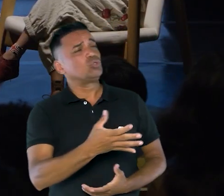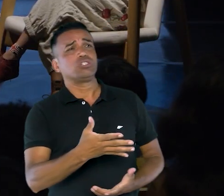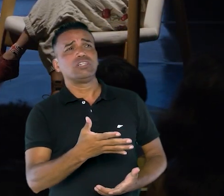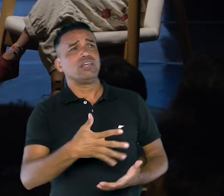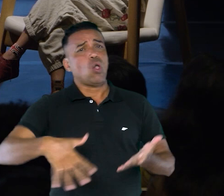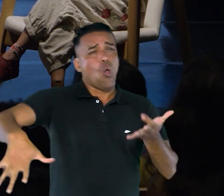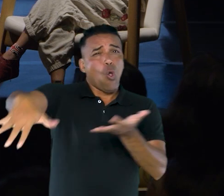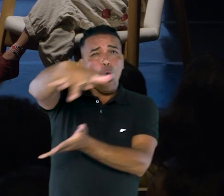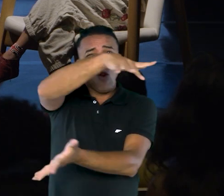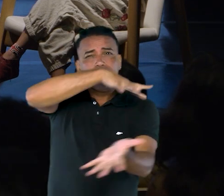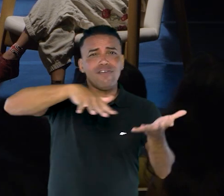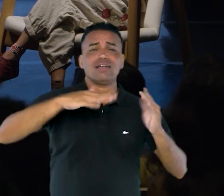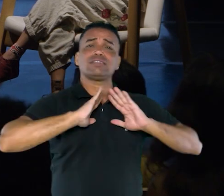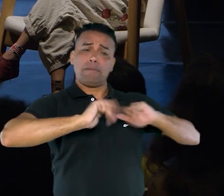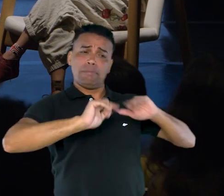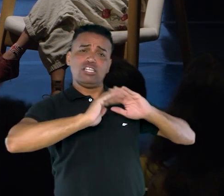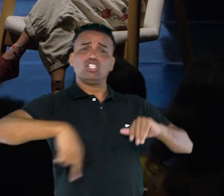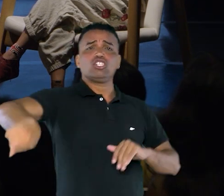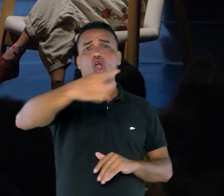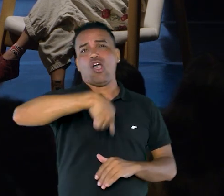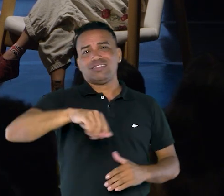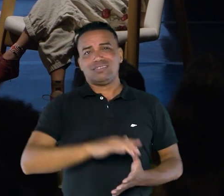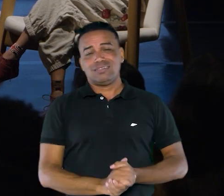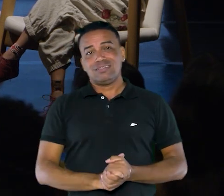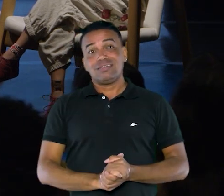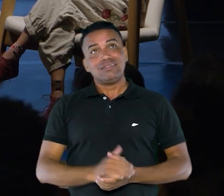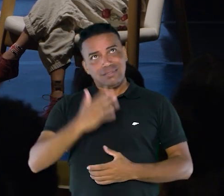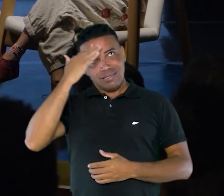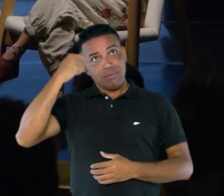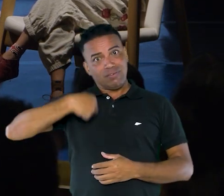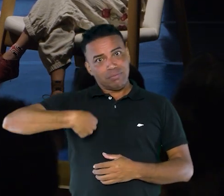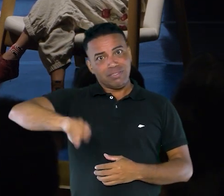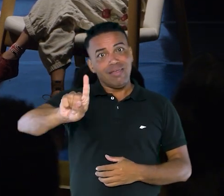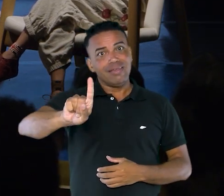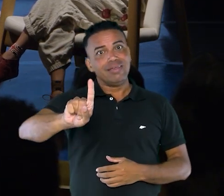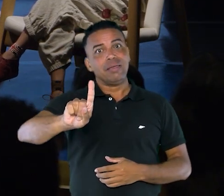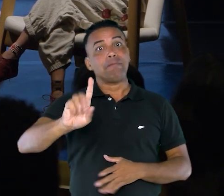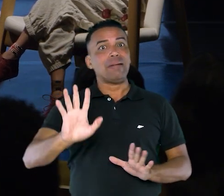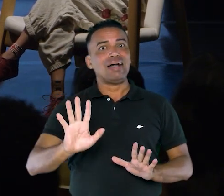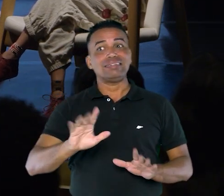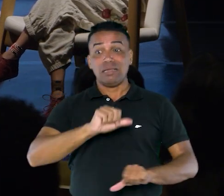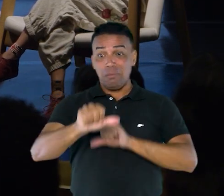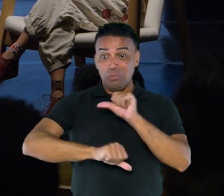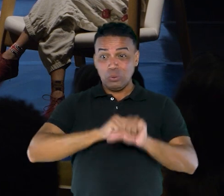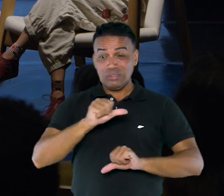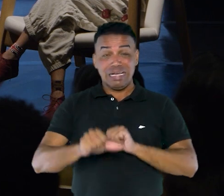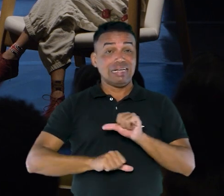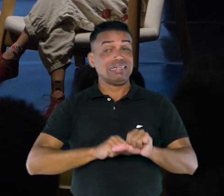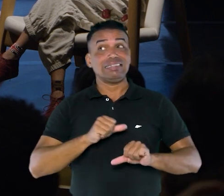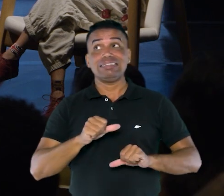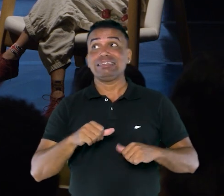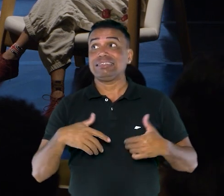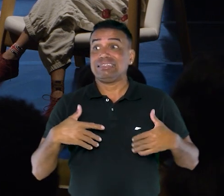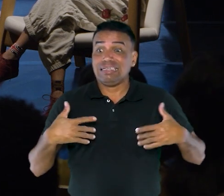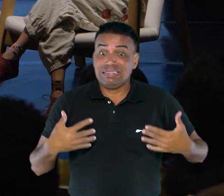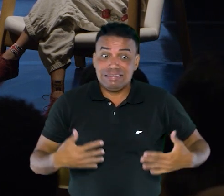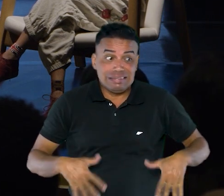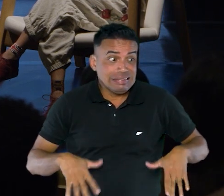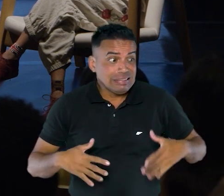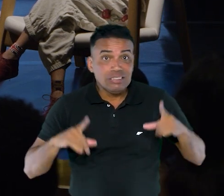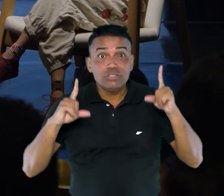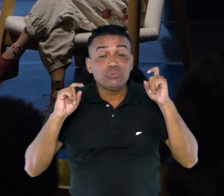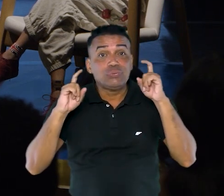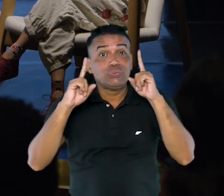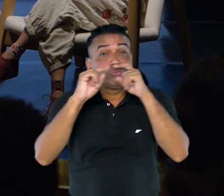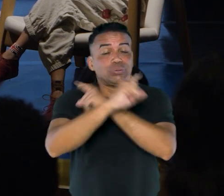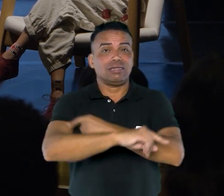está exigindo da gente, né? E a gente sabe quando você tem que ir, mas a gente está tendo que fazer essa mudança meio que arrastada, né?